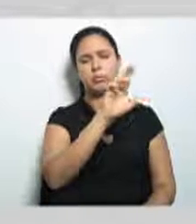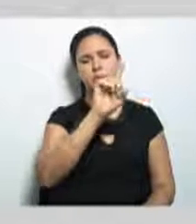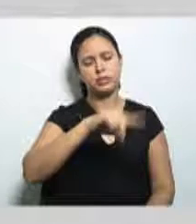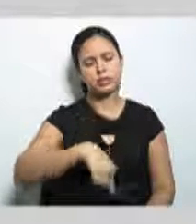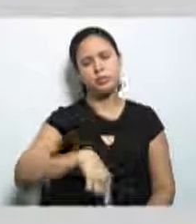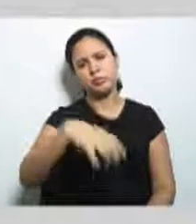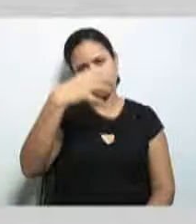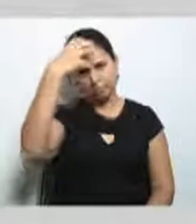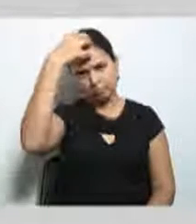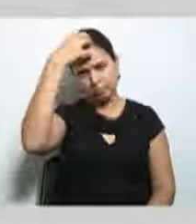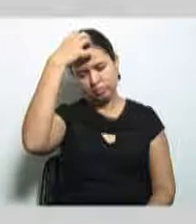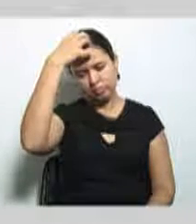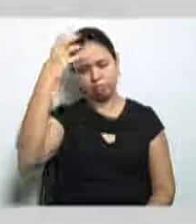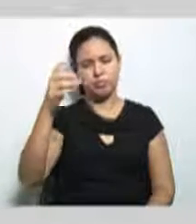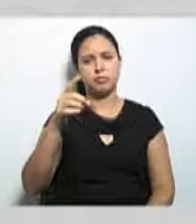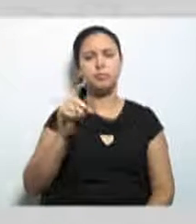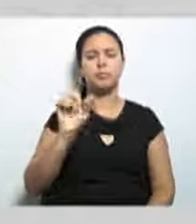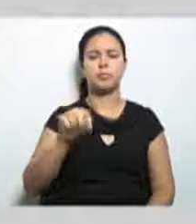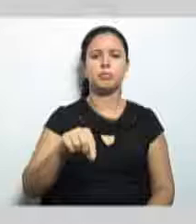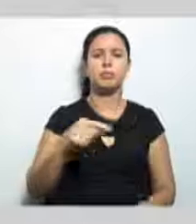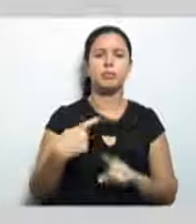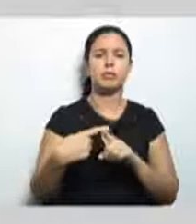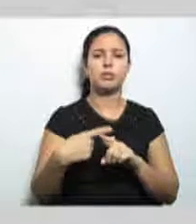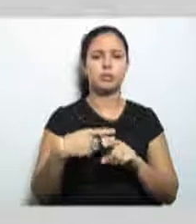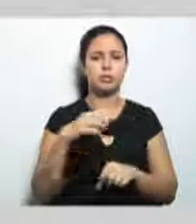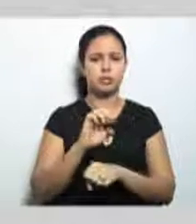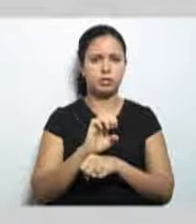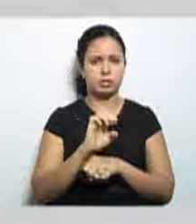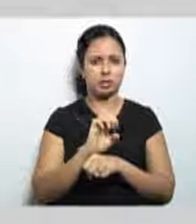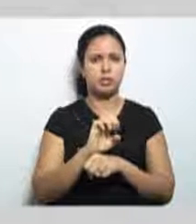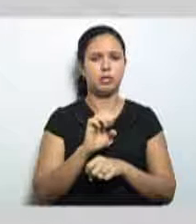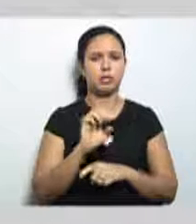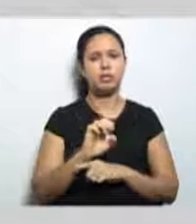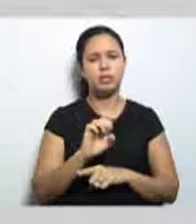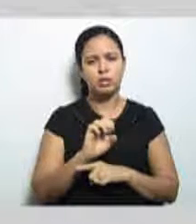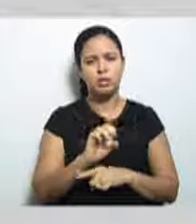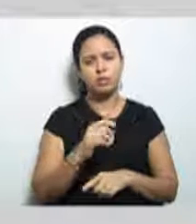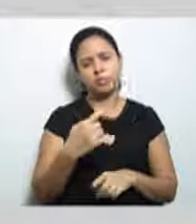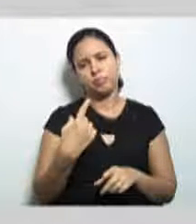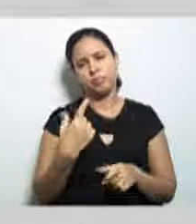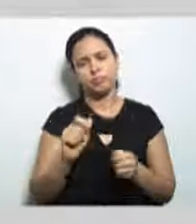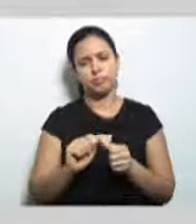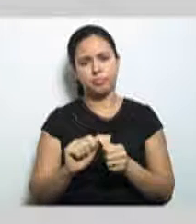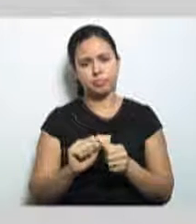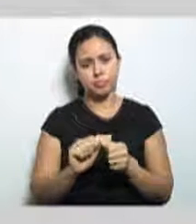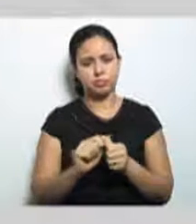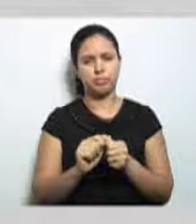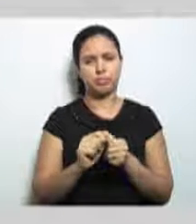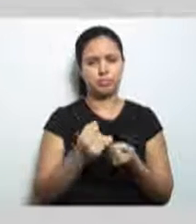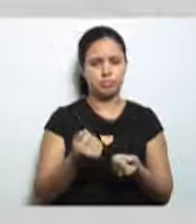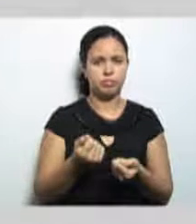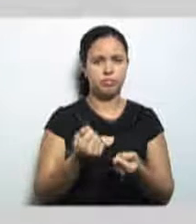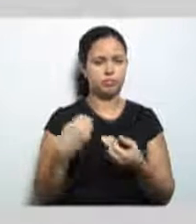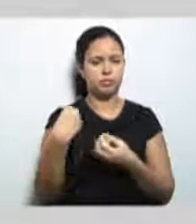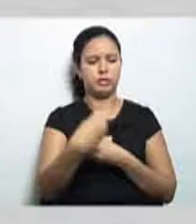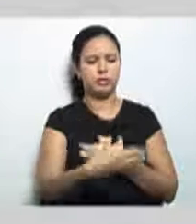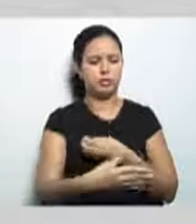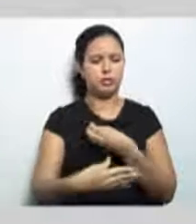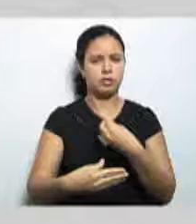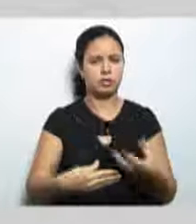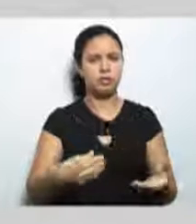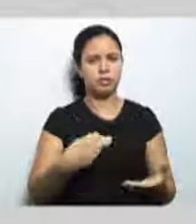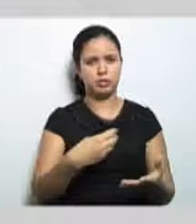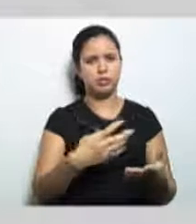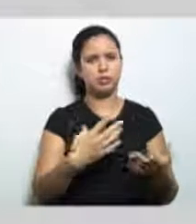sociedade produzia excedentes para o uso da elite. Quem era essa elite? Eram os nobres, os sacerdotes, os guerreiros.